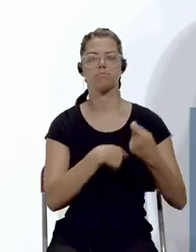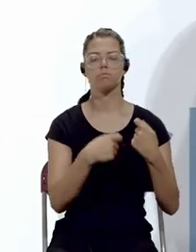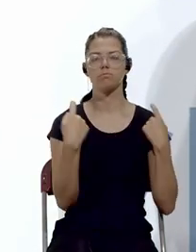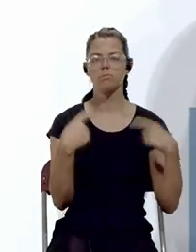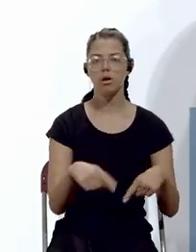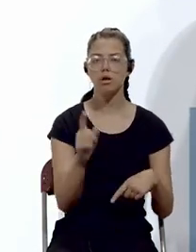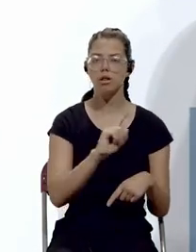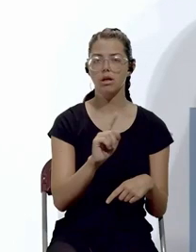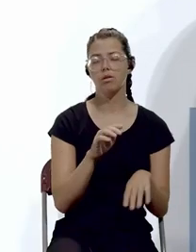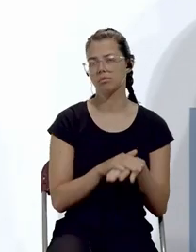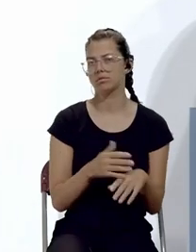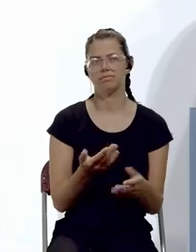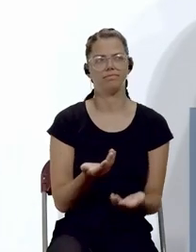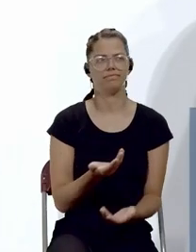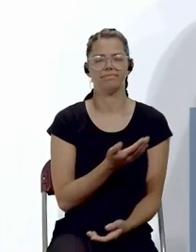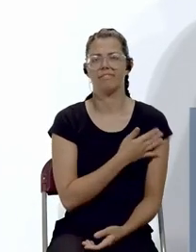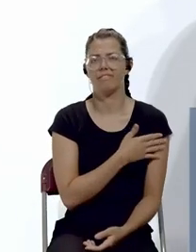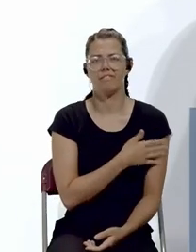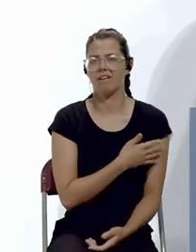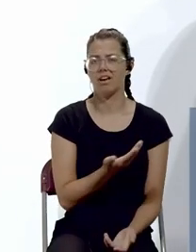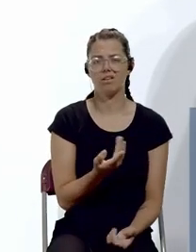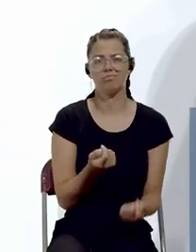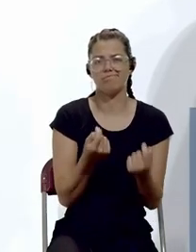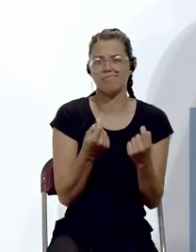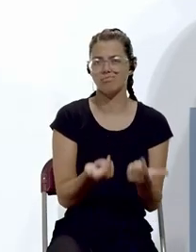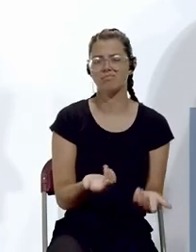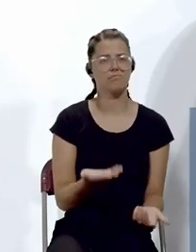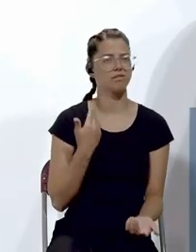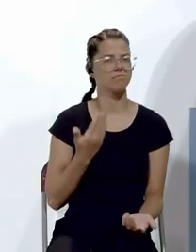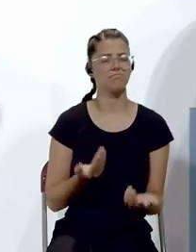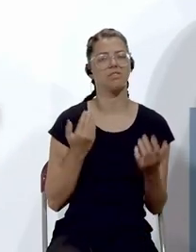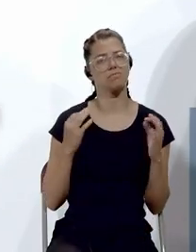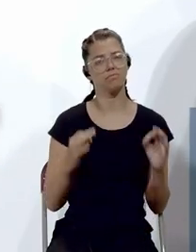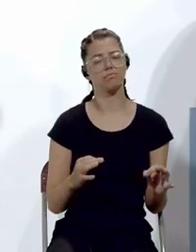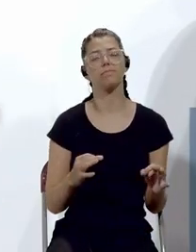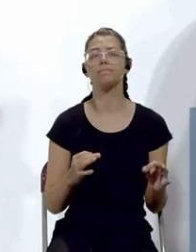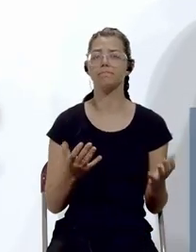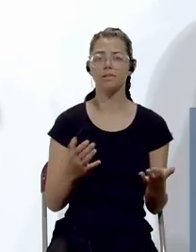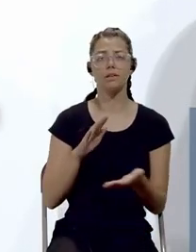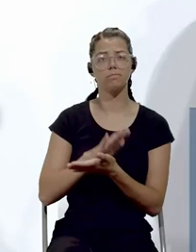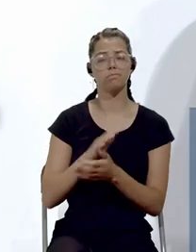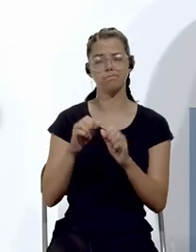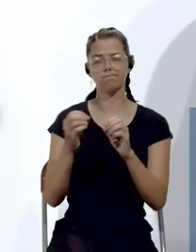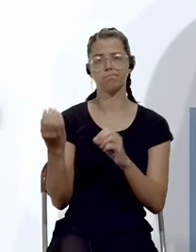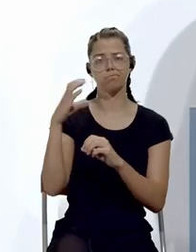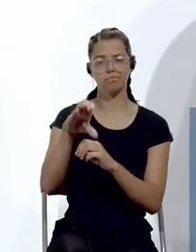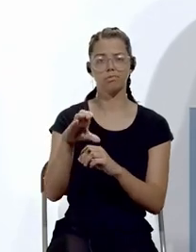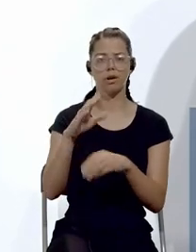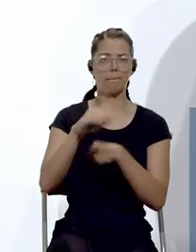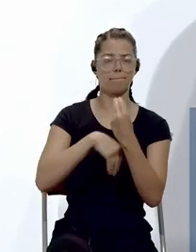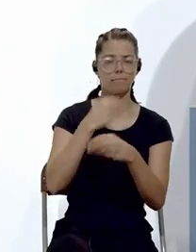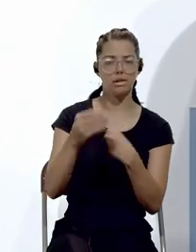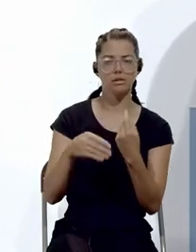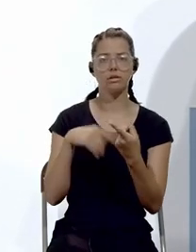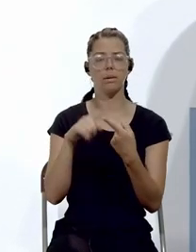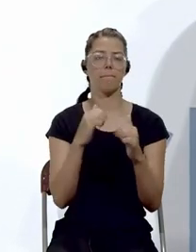pobre daquilo que existe e que nós podemos ler e pensar e discutir. Essa publicação podia ser mista, ou seja, ter uma